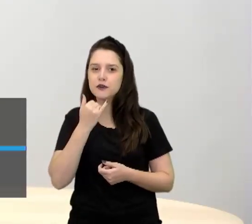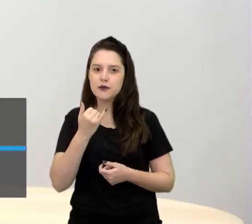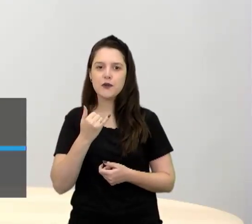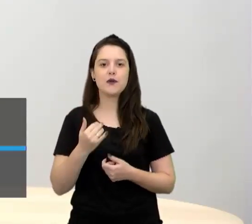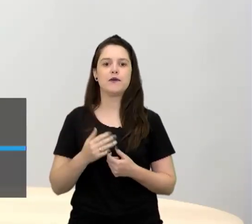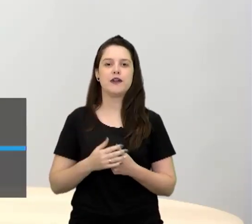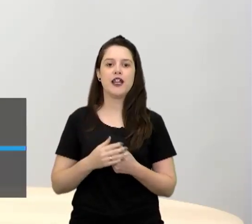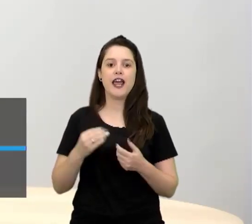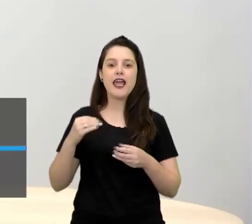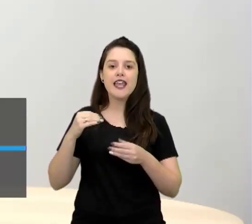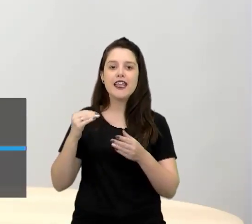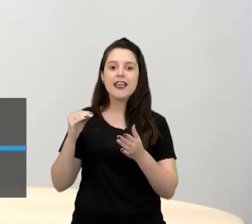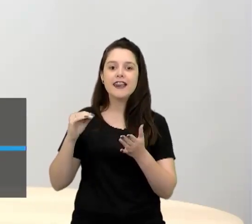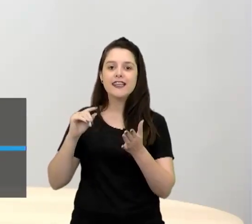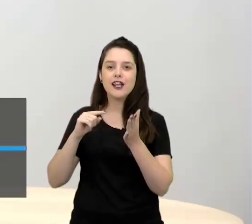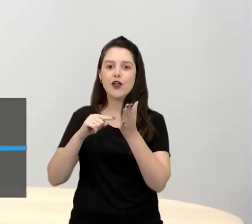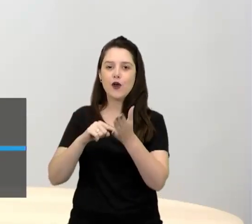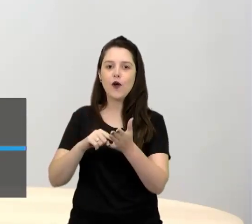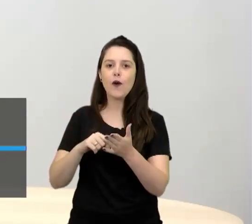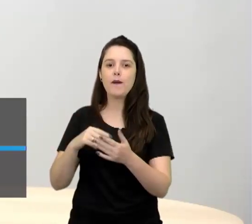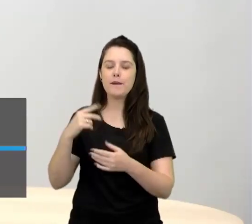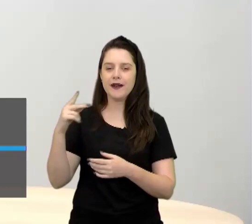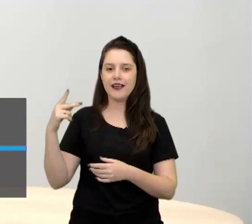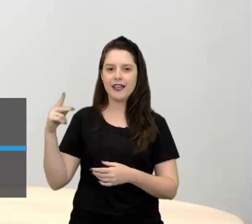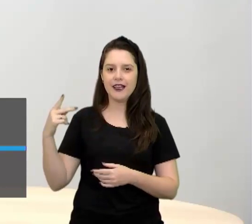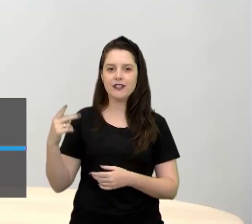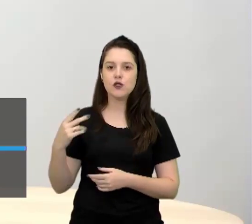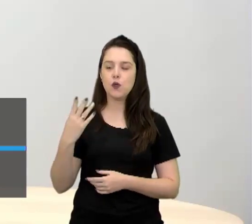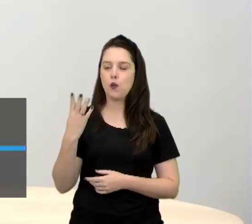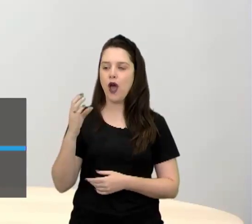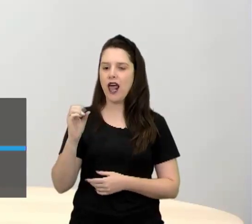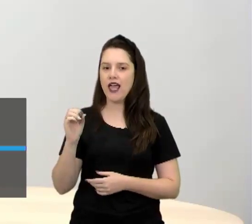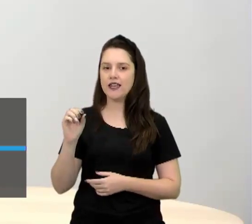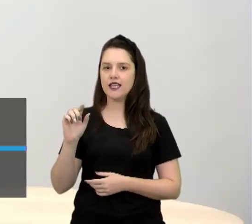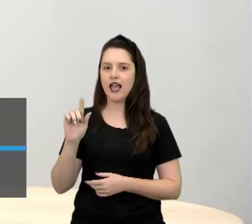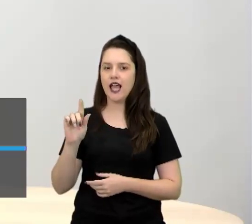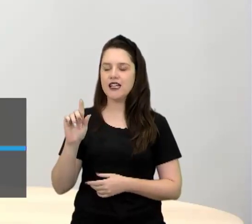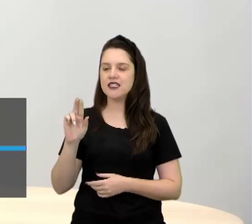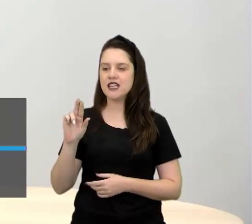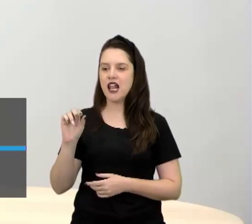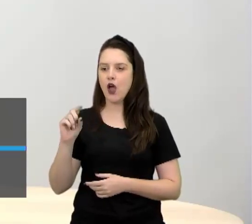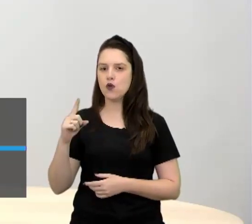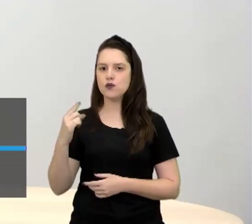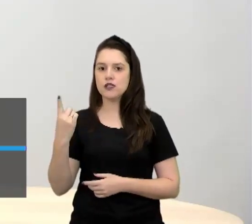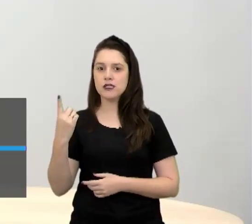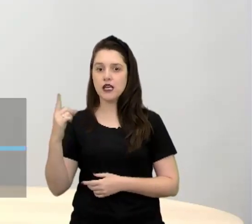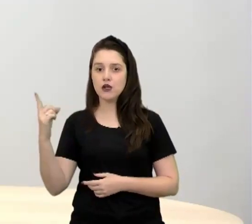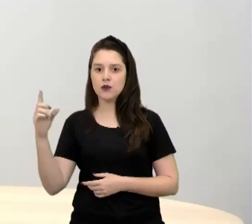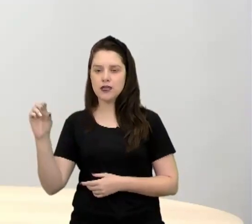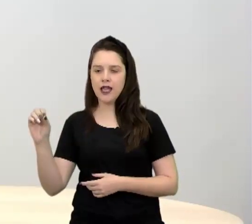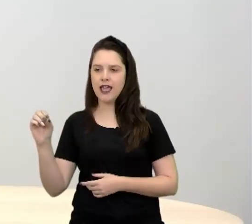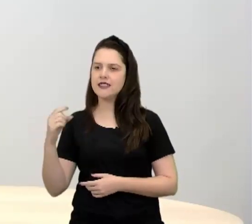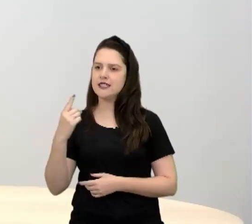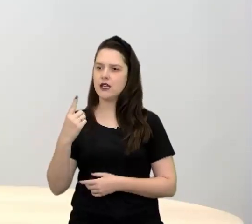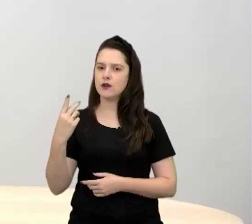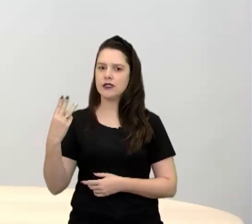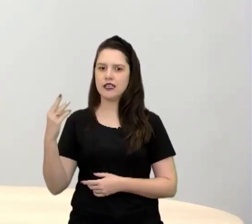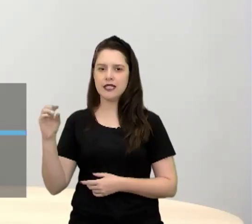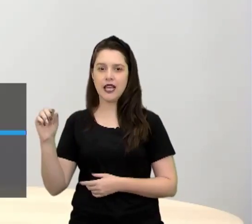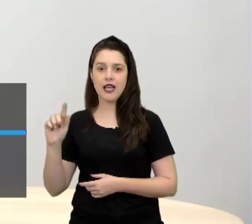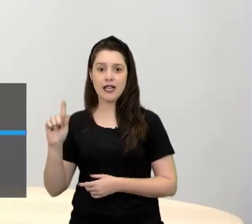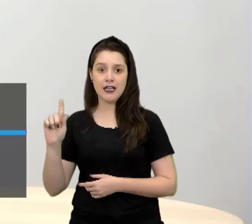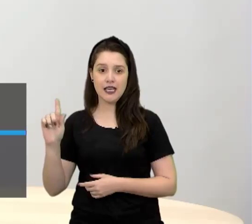Então ele entregou pra gente aí, respectivamente, né? 40 graus, 110 graus e 30 graus. Apresentando a